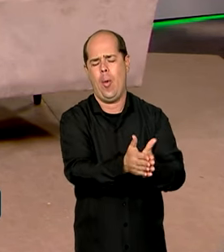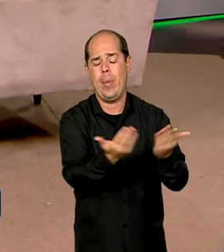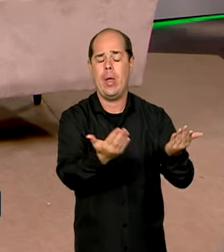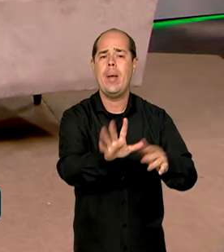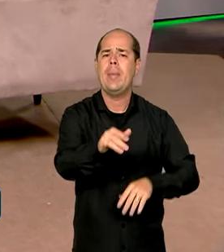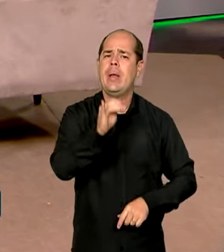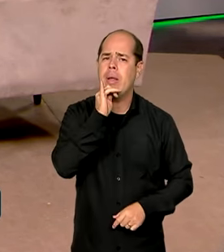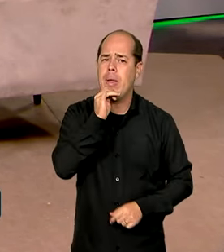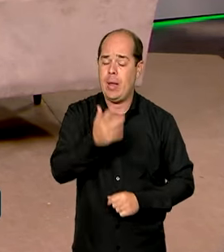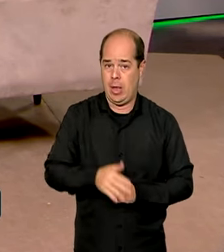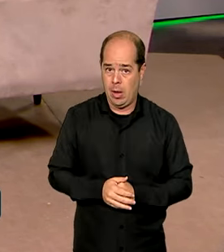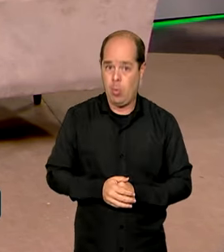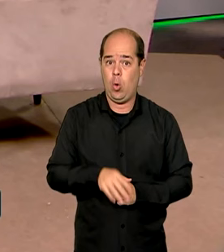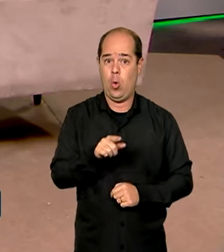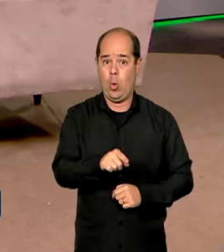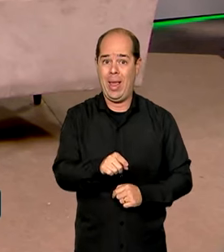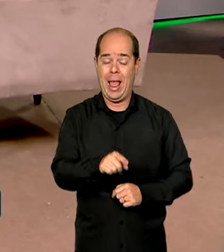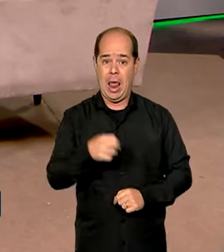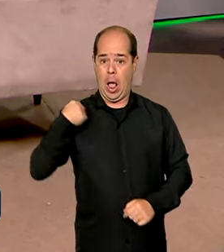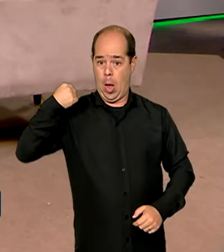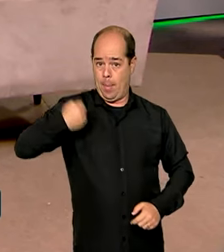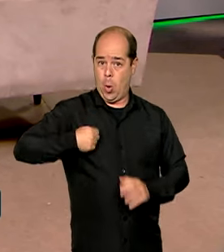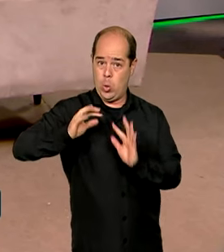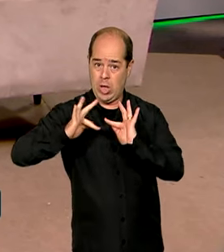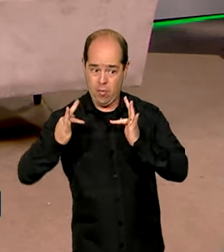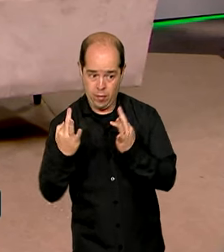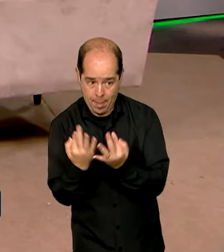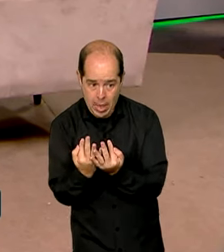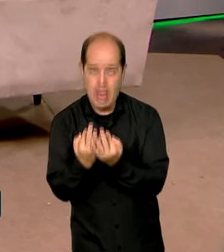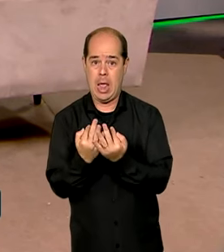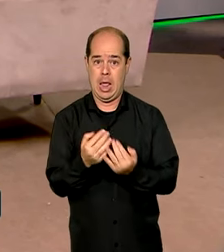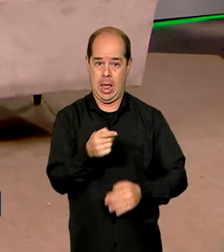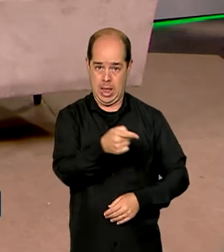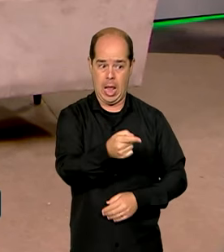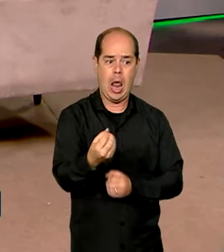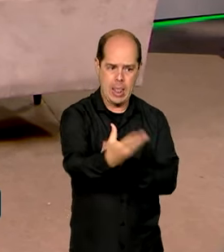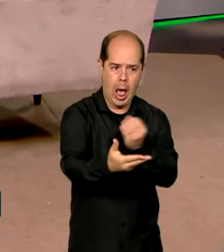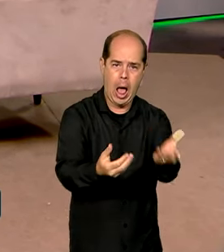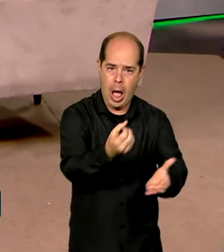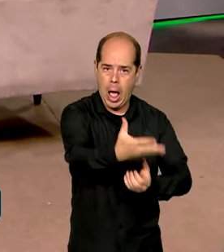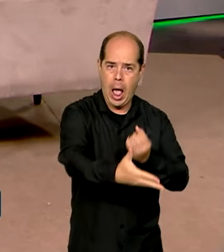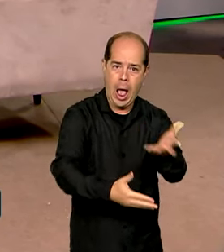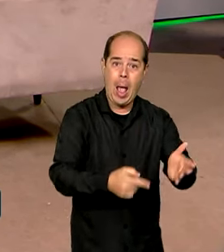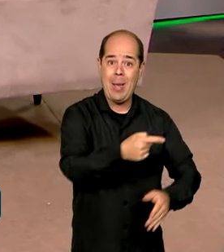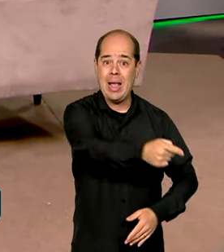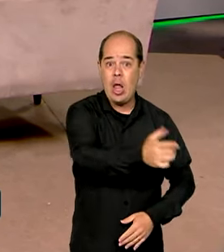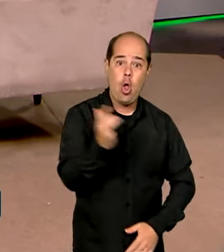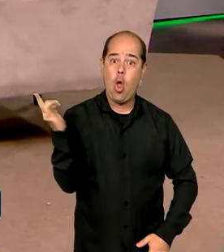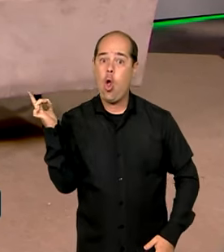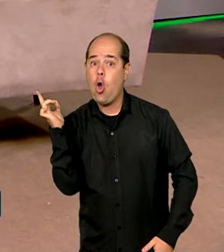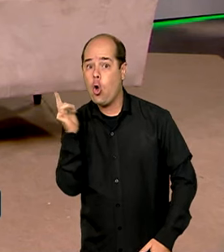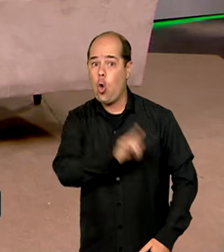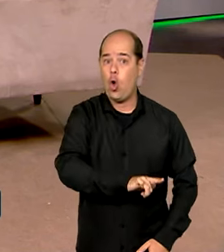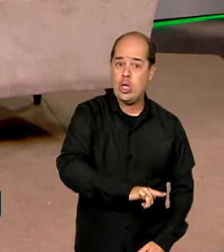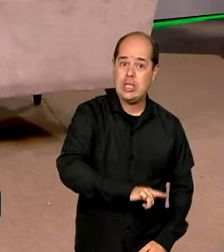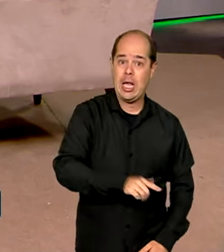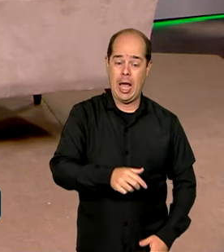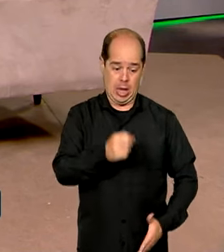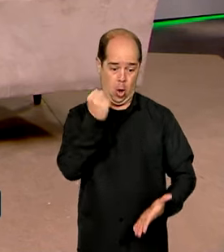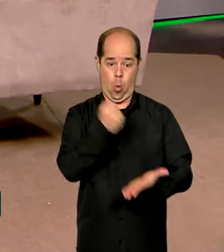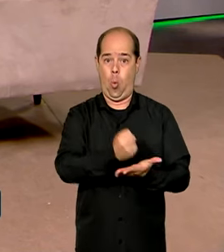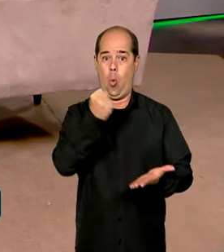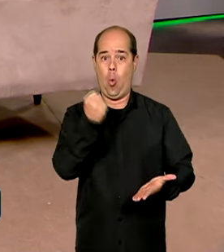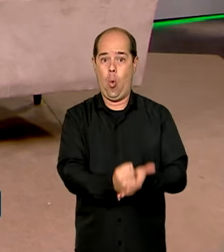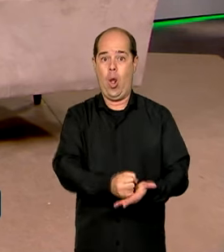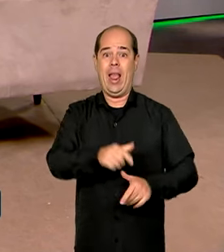estava fora do mercado de trabalho, mas aí ela consegue uma colocação, um emprego com carteira assinada, ela perde o direito a receber o